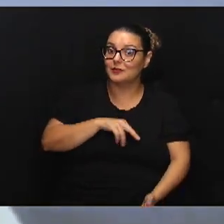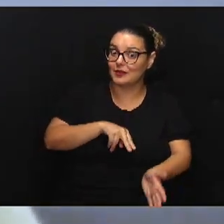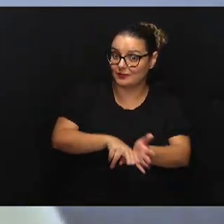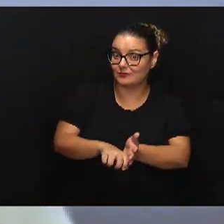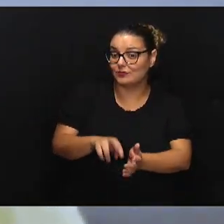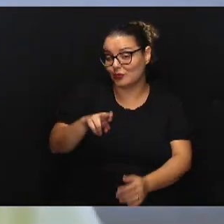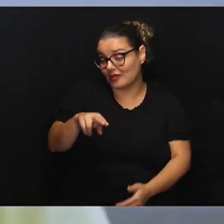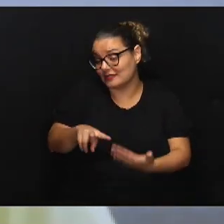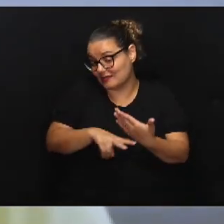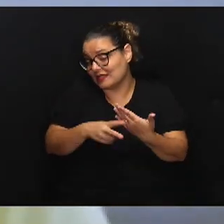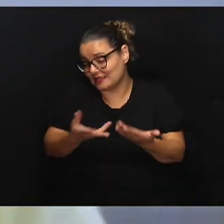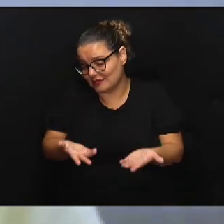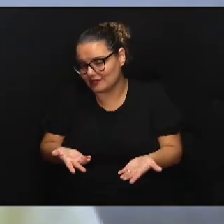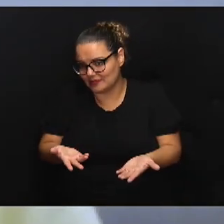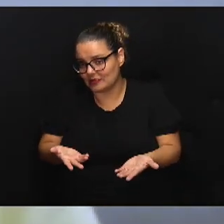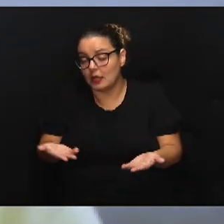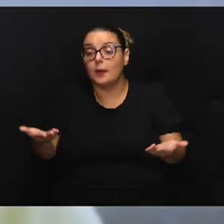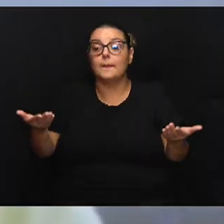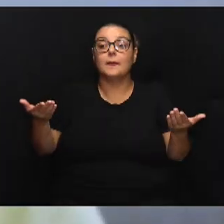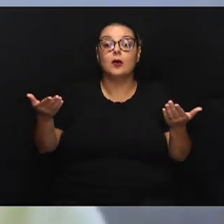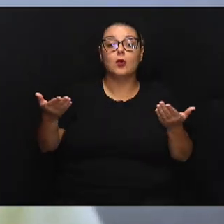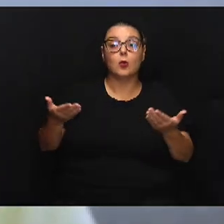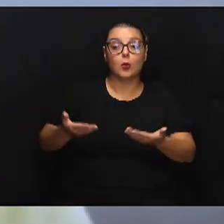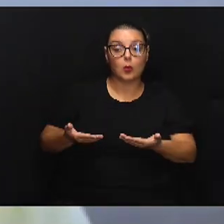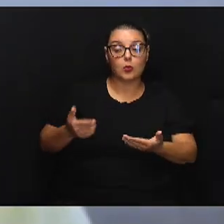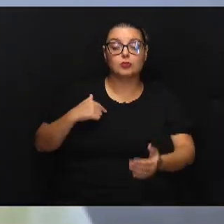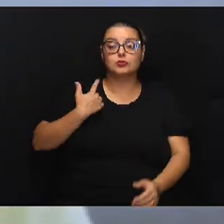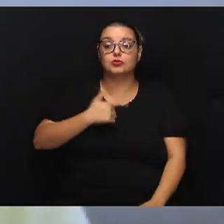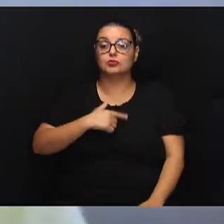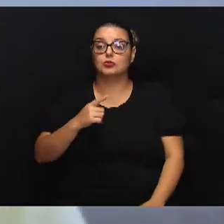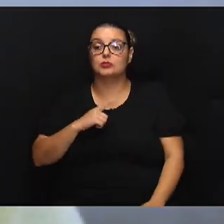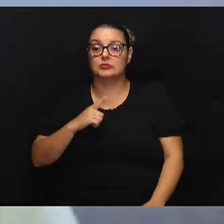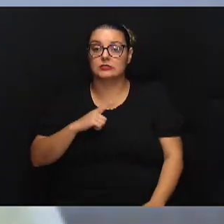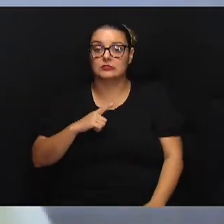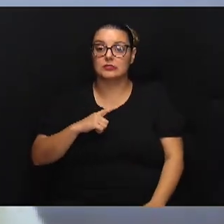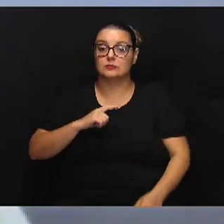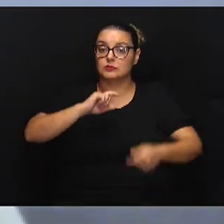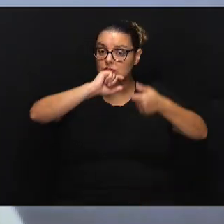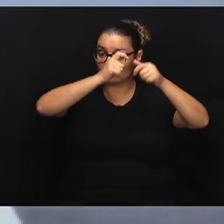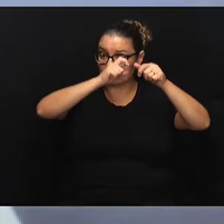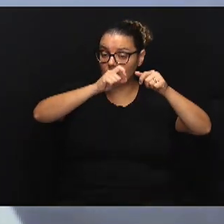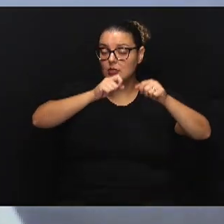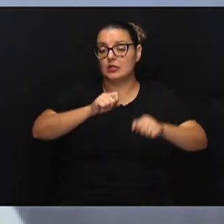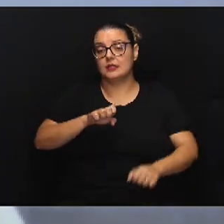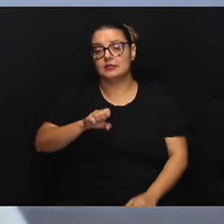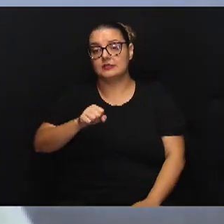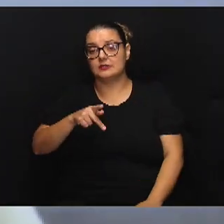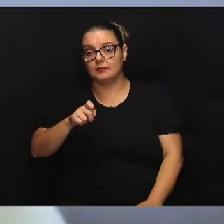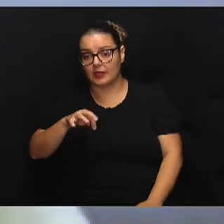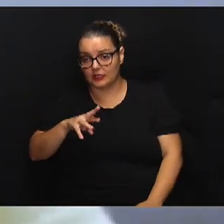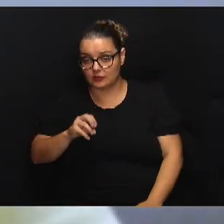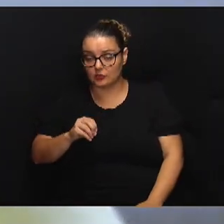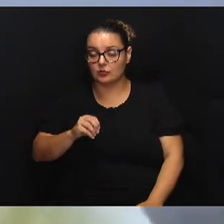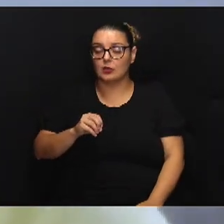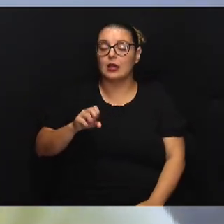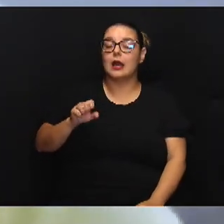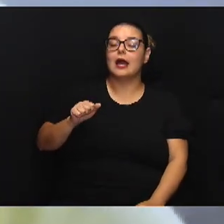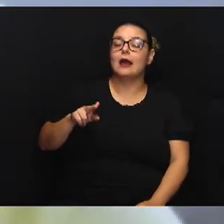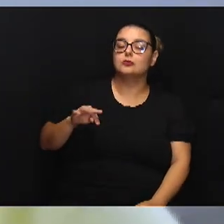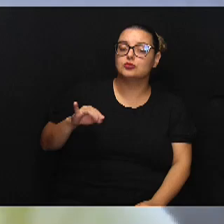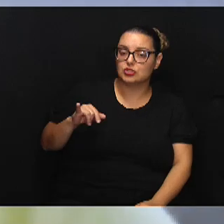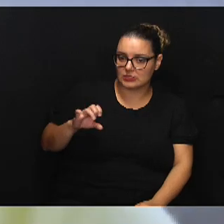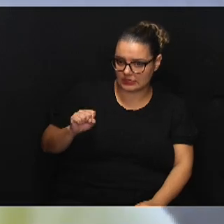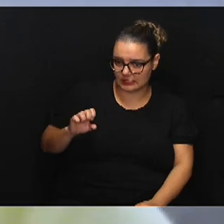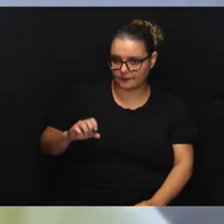daí. Mas hoje nós chamamos de transtorno do espectro autista. A